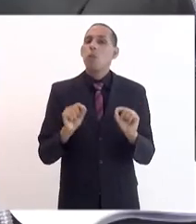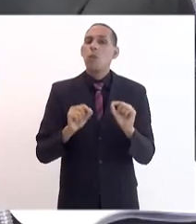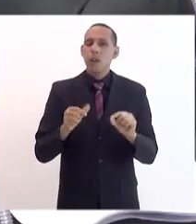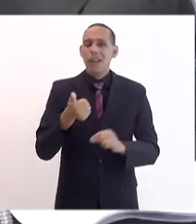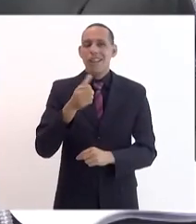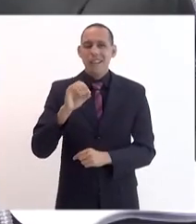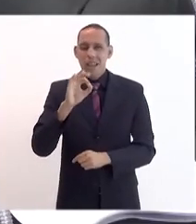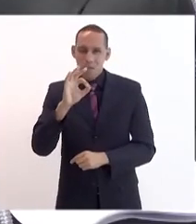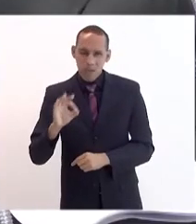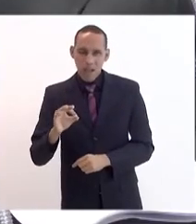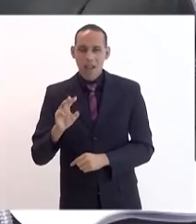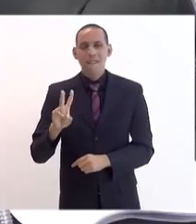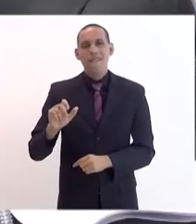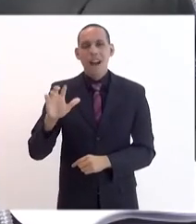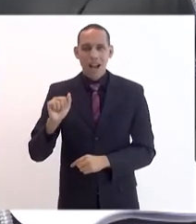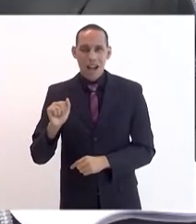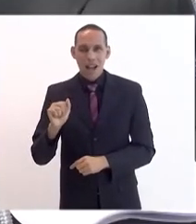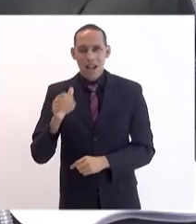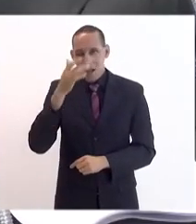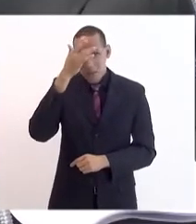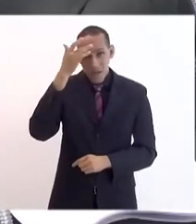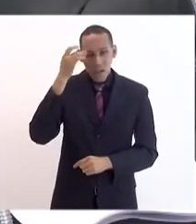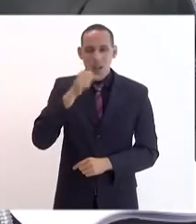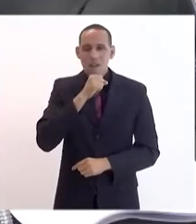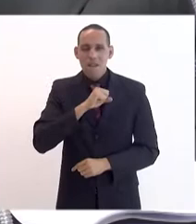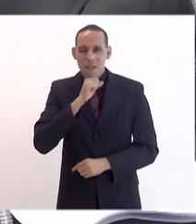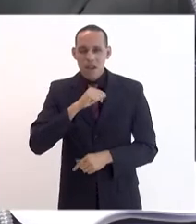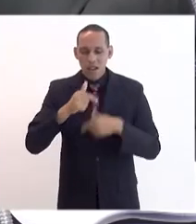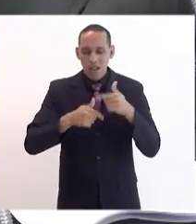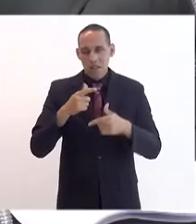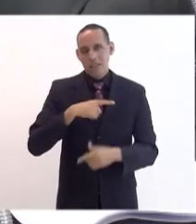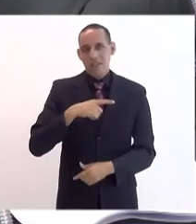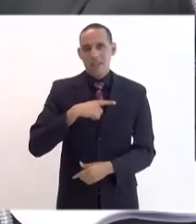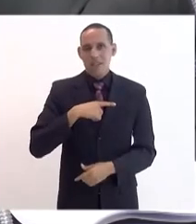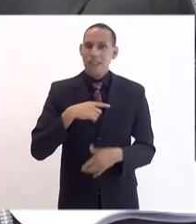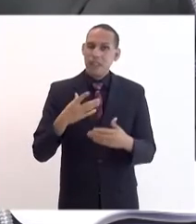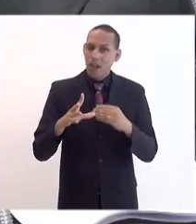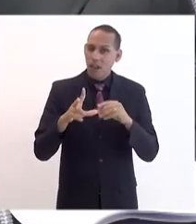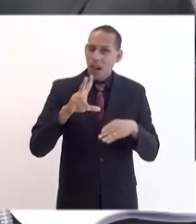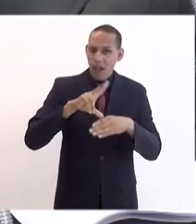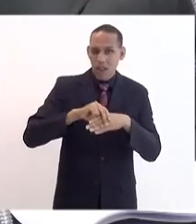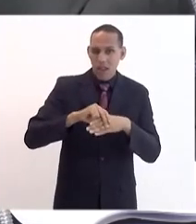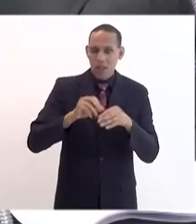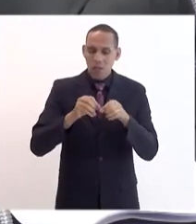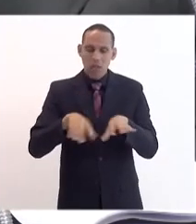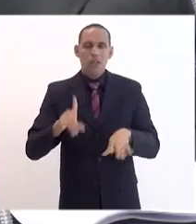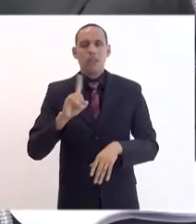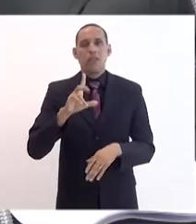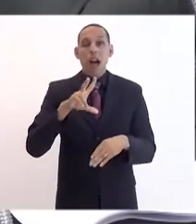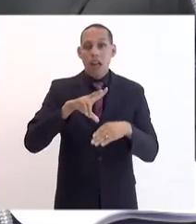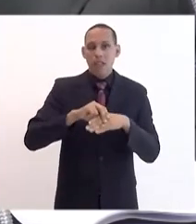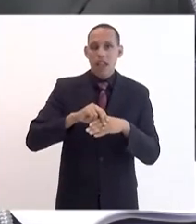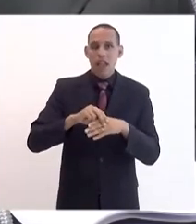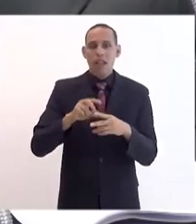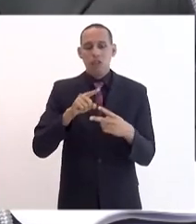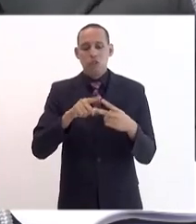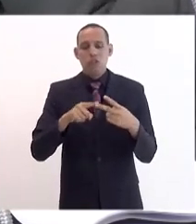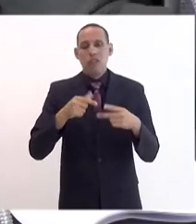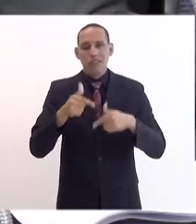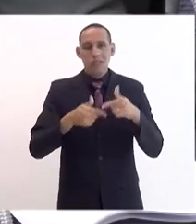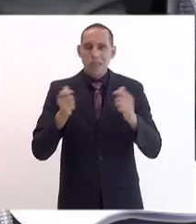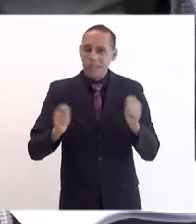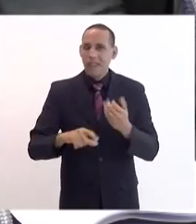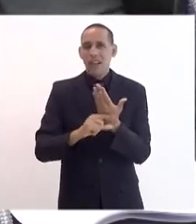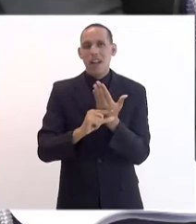10% de vagas de trabalho para pessoa idosa. Por isso, anexação, não prejudicabilidade. Anexando, dá para trabalhar os dois como